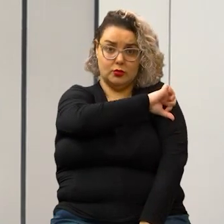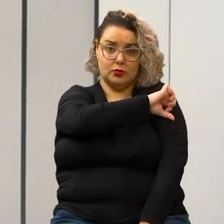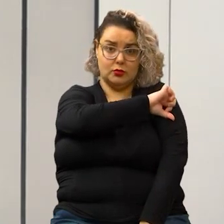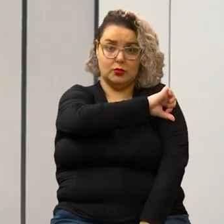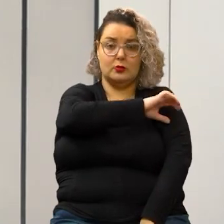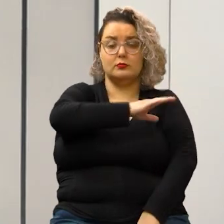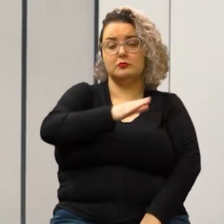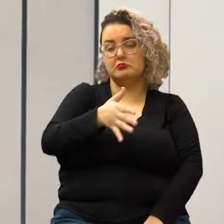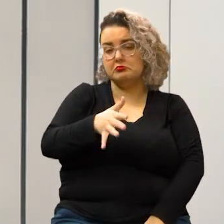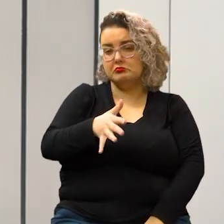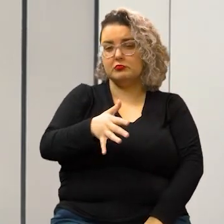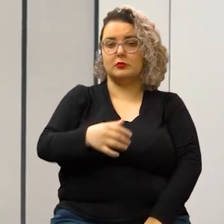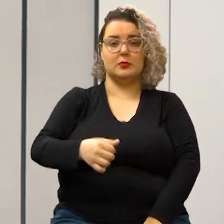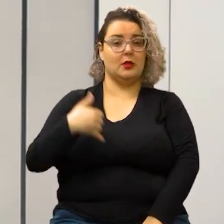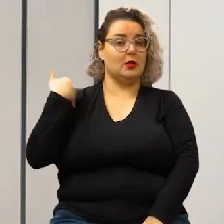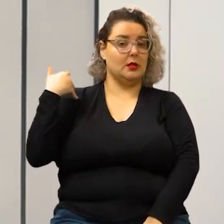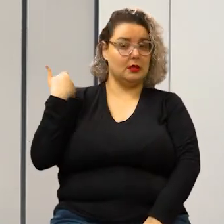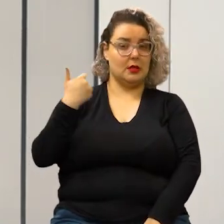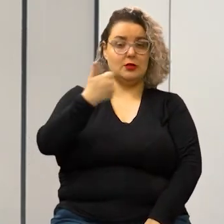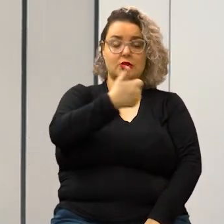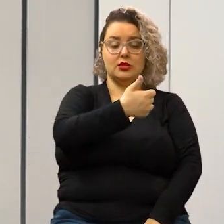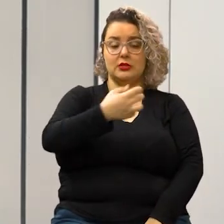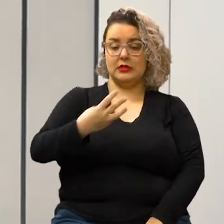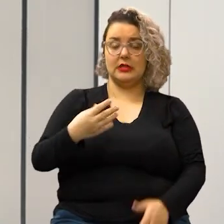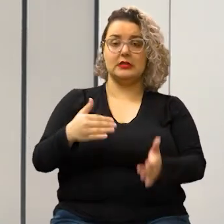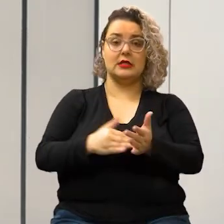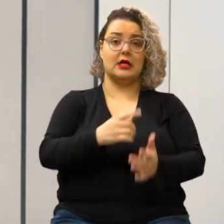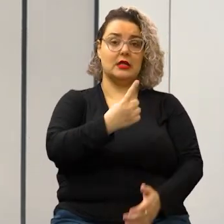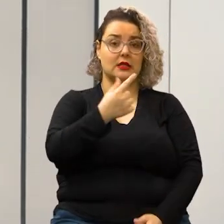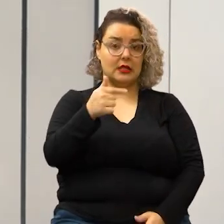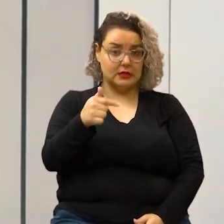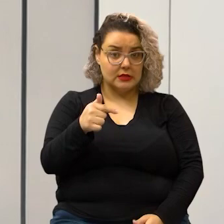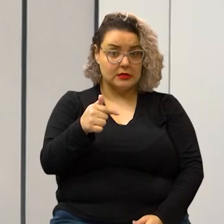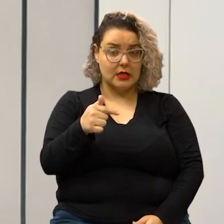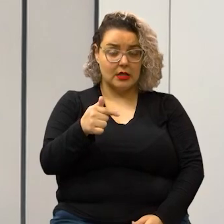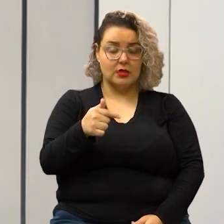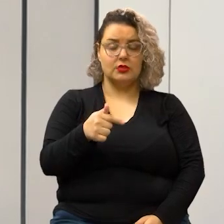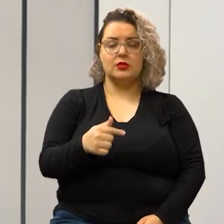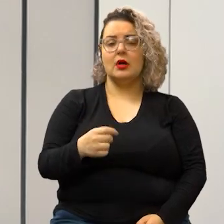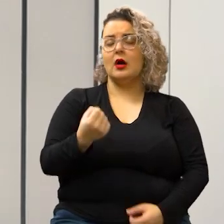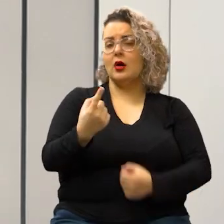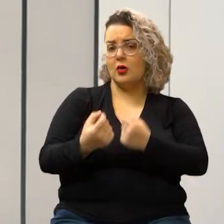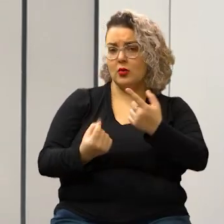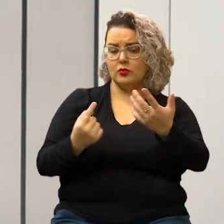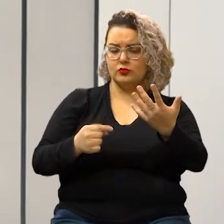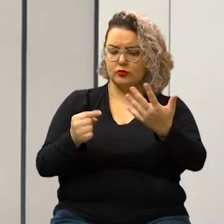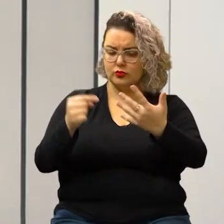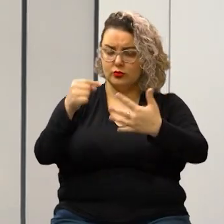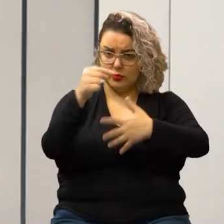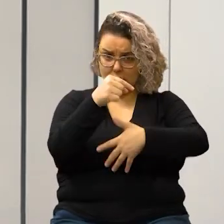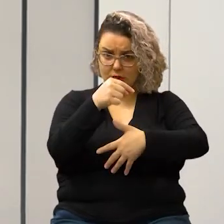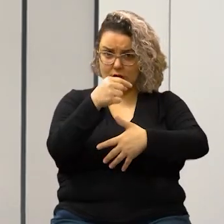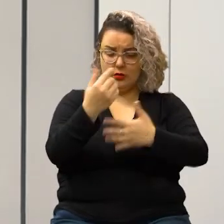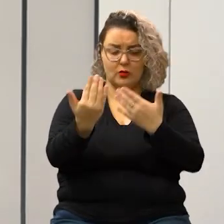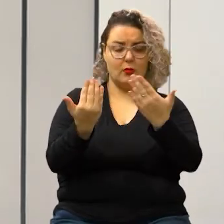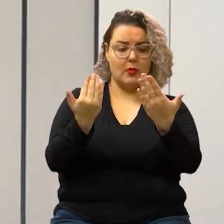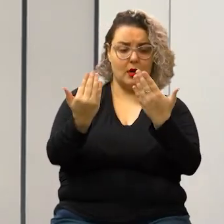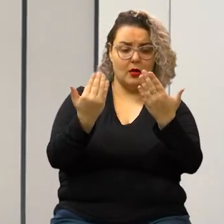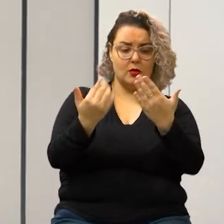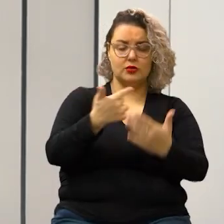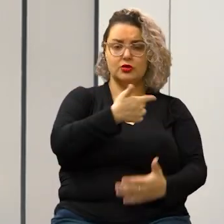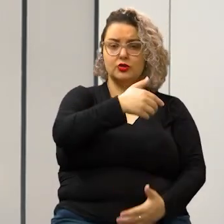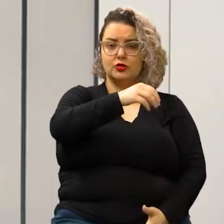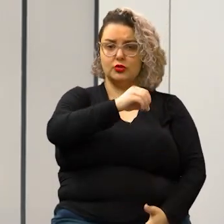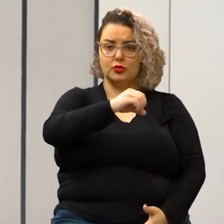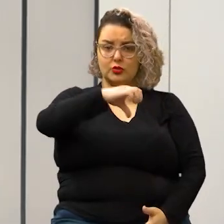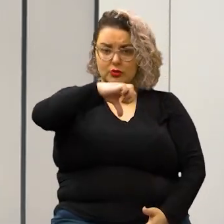na faixa etária entre 13 e 17 anos, traz alguns apontamentos em uma comparação de